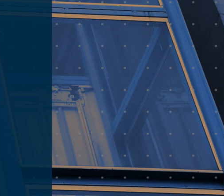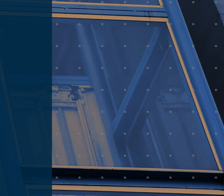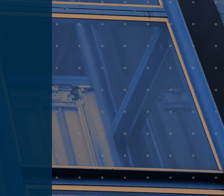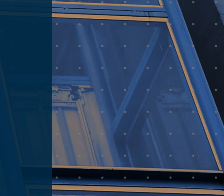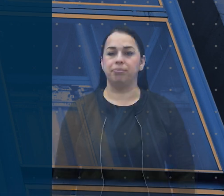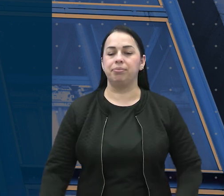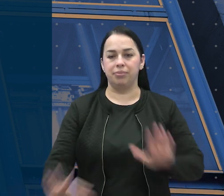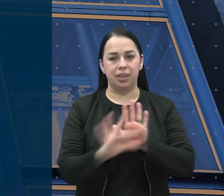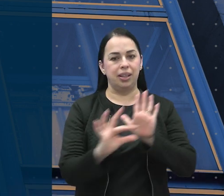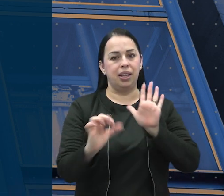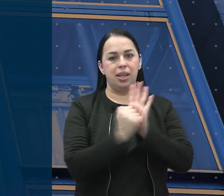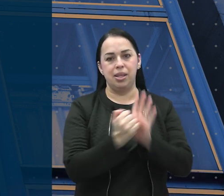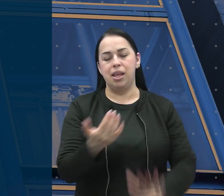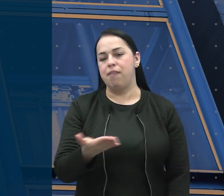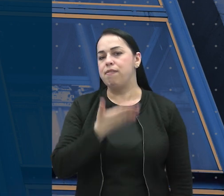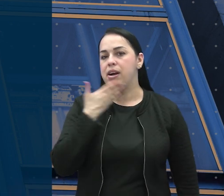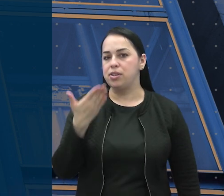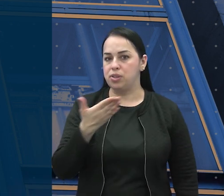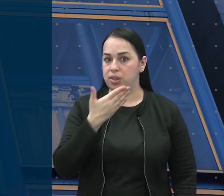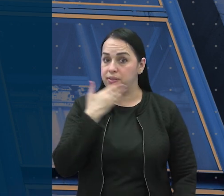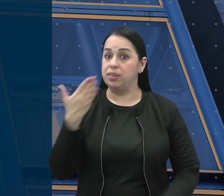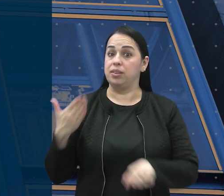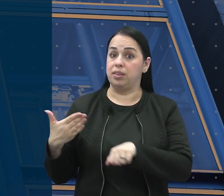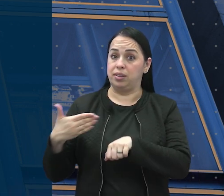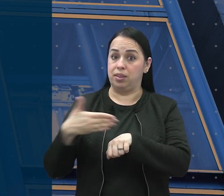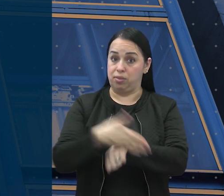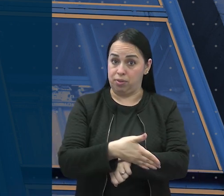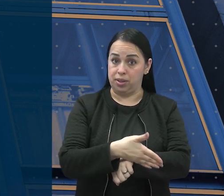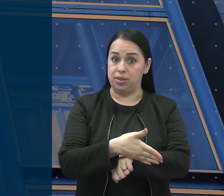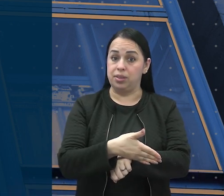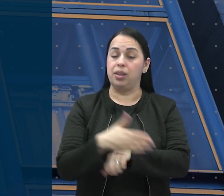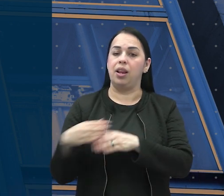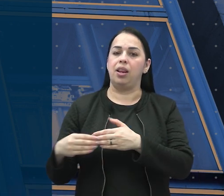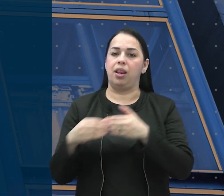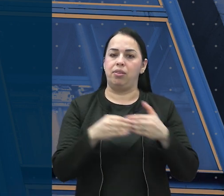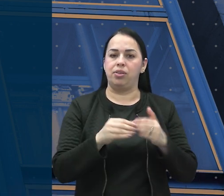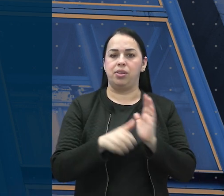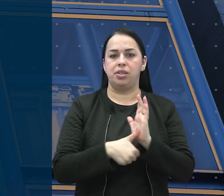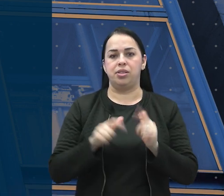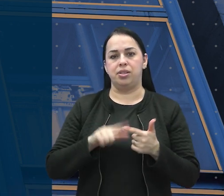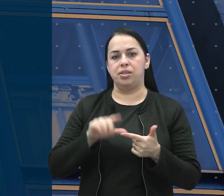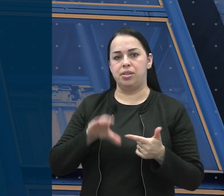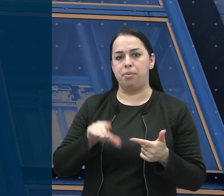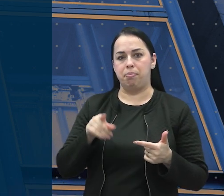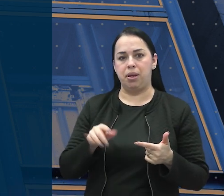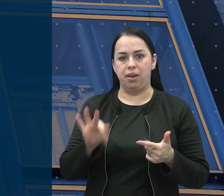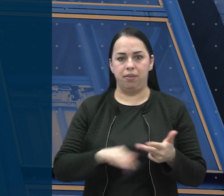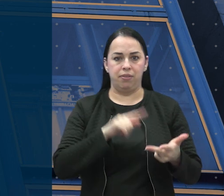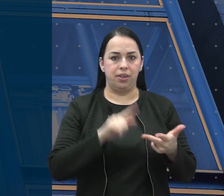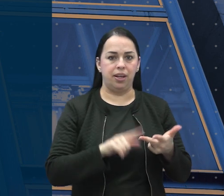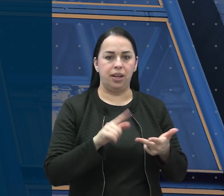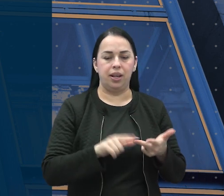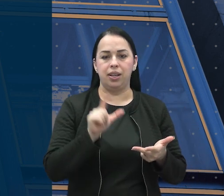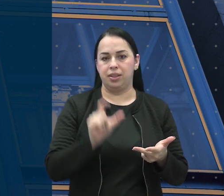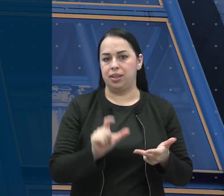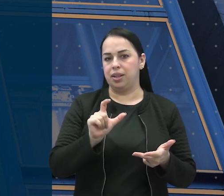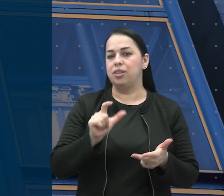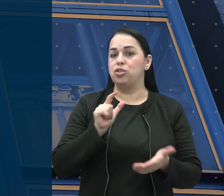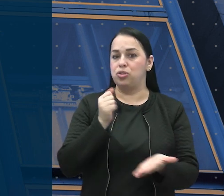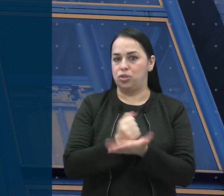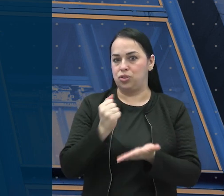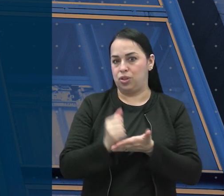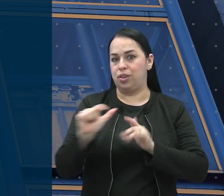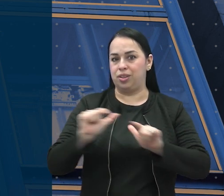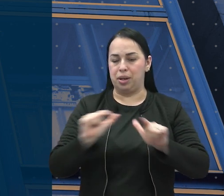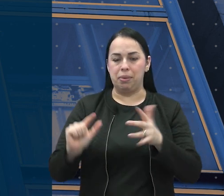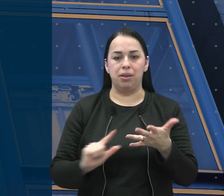de marketing. Para se candidatar, é fácil. É só comparecer ao PAT levando RG, CPF, carteira de trabalho e o cartão